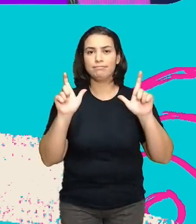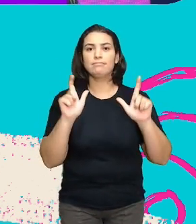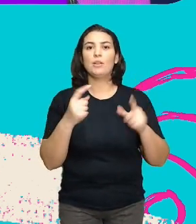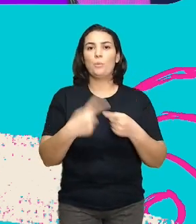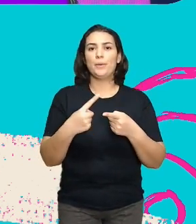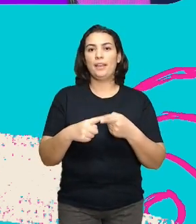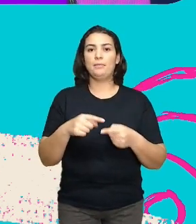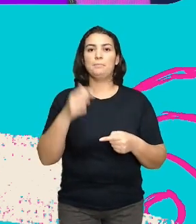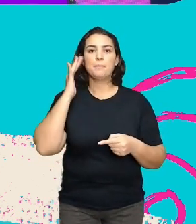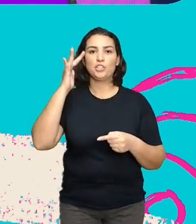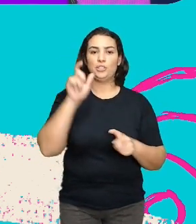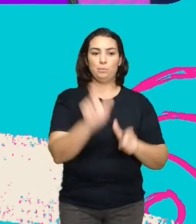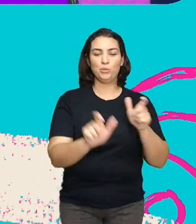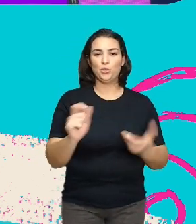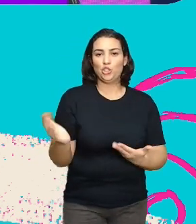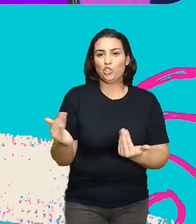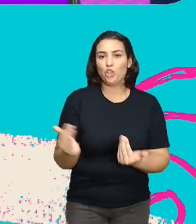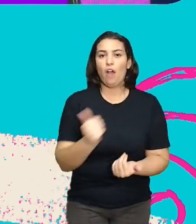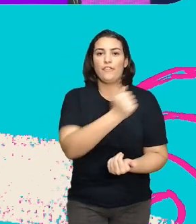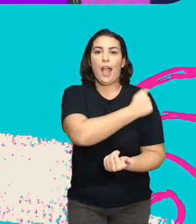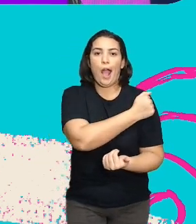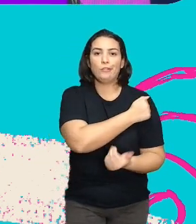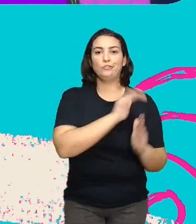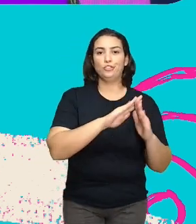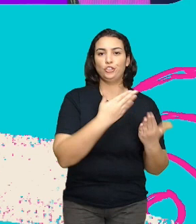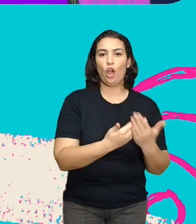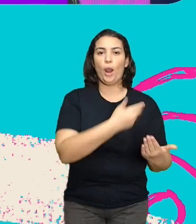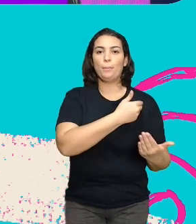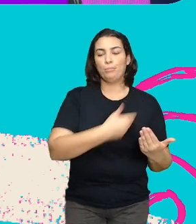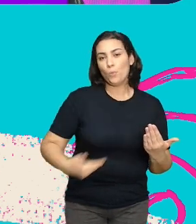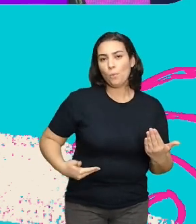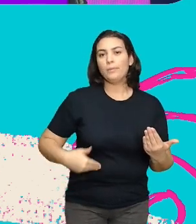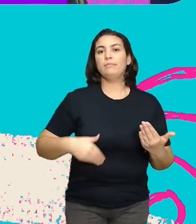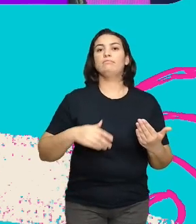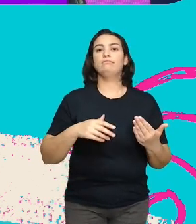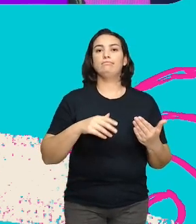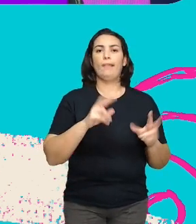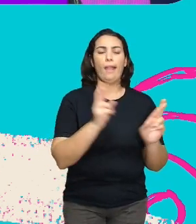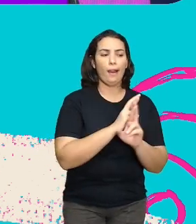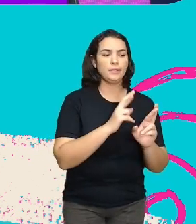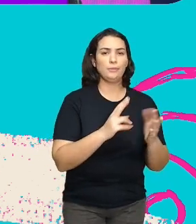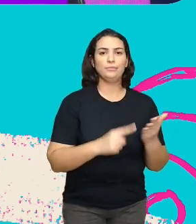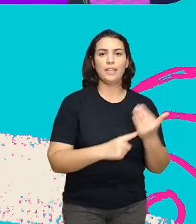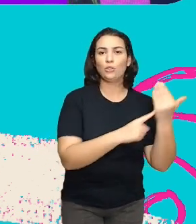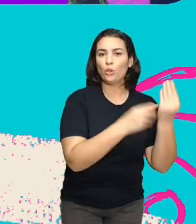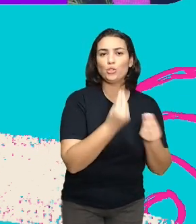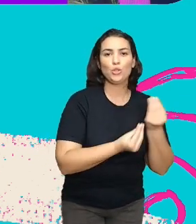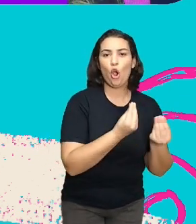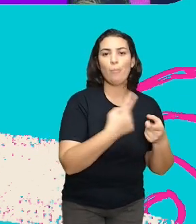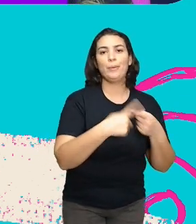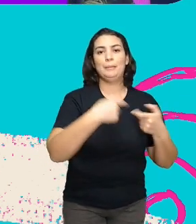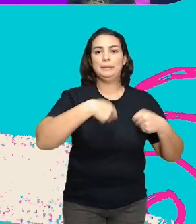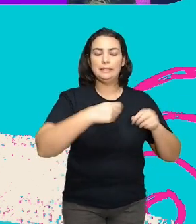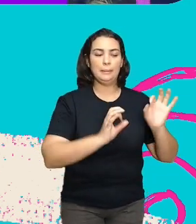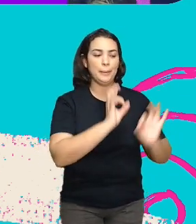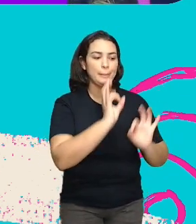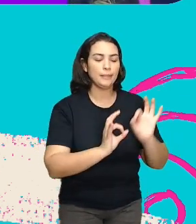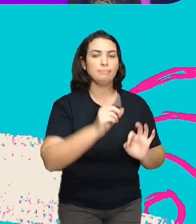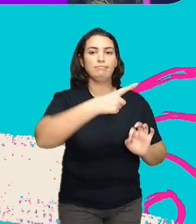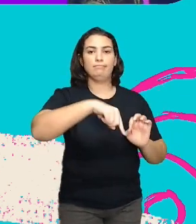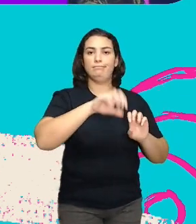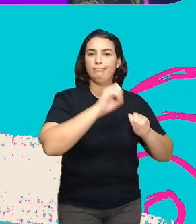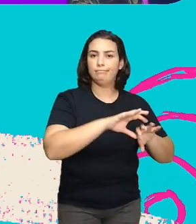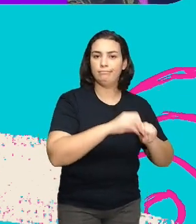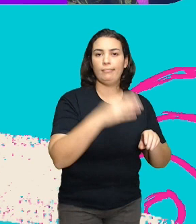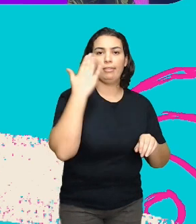pública? Lidar com tecnologia é algo que exige toda uma preparação, o desenvolvimento de funções, que muitas delas ocorrem